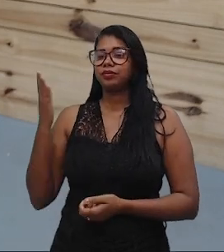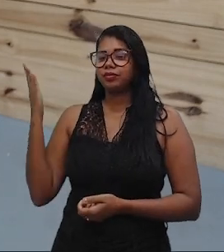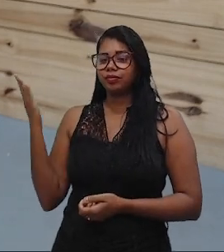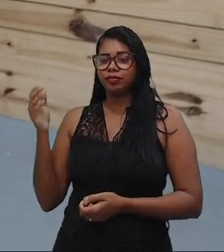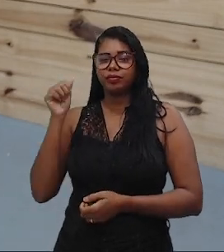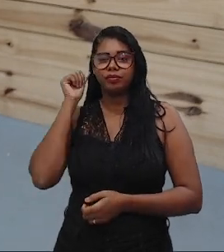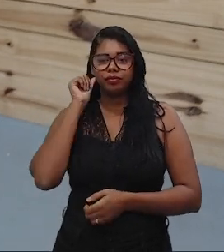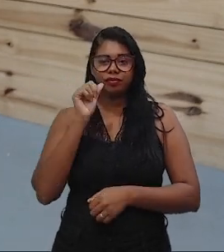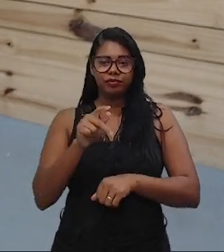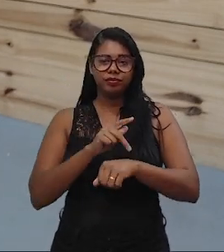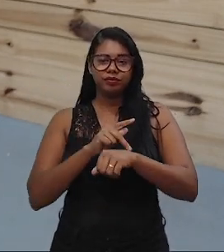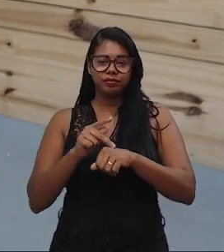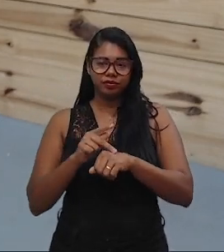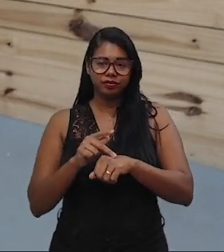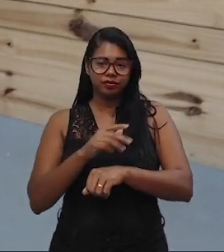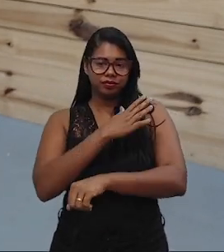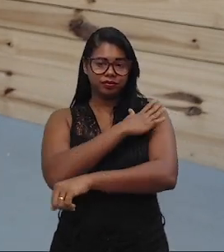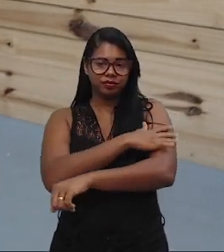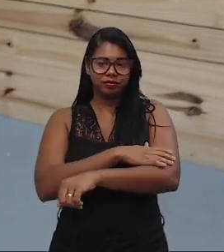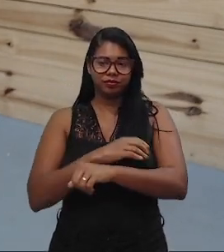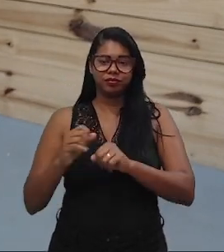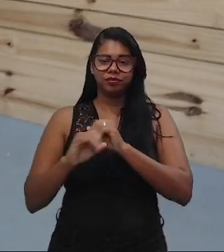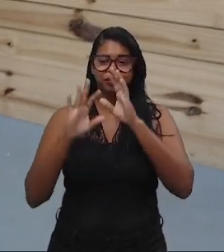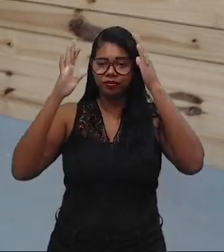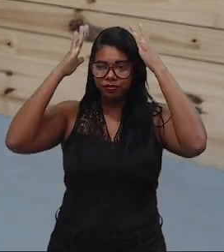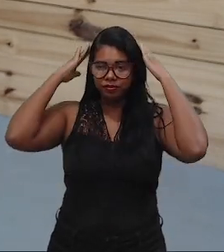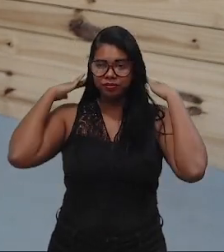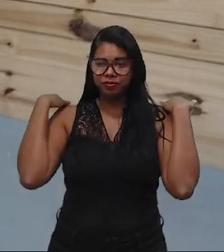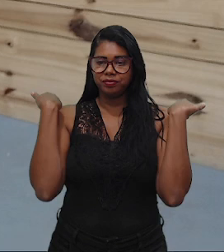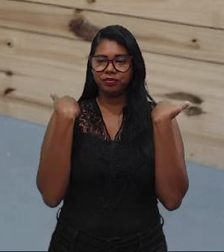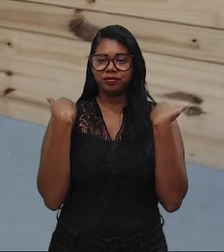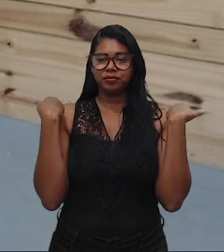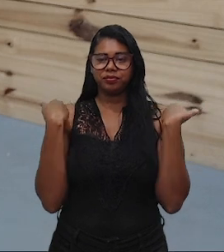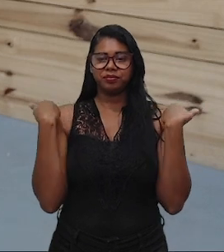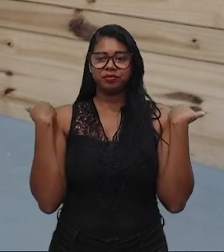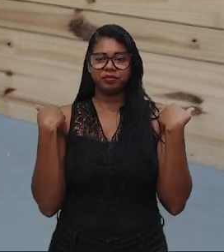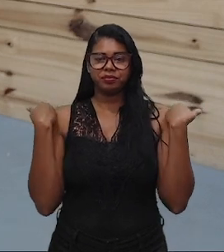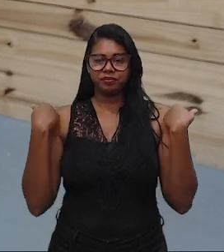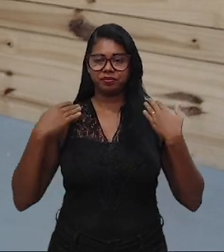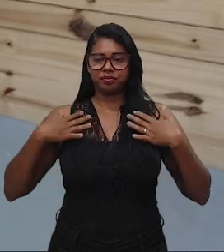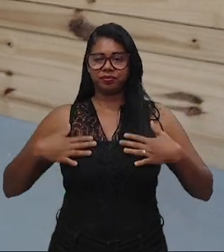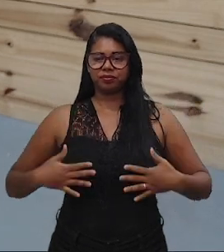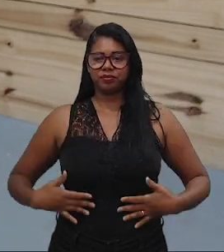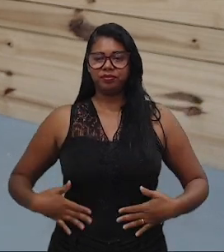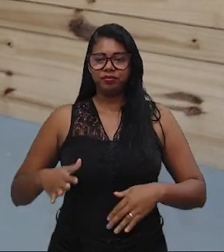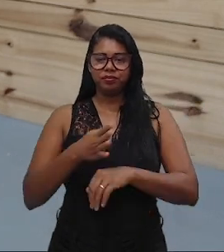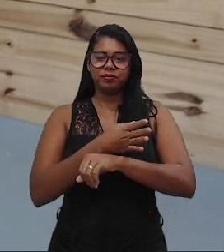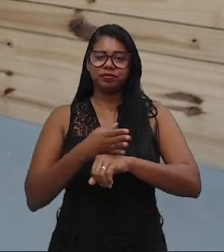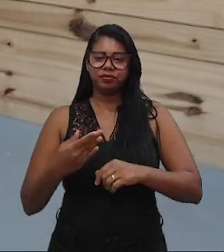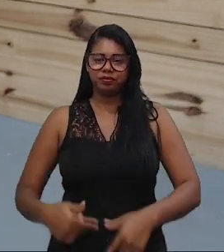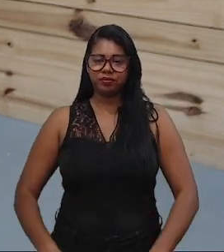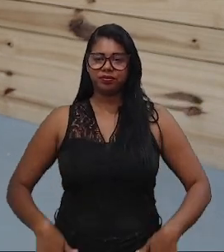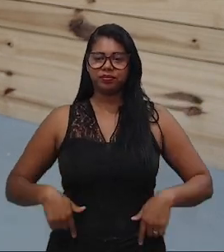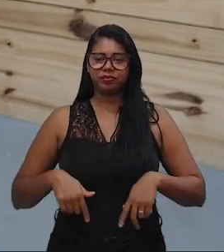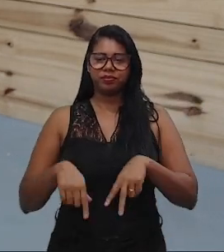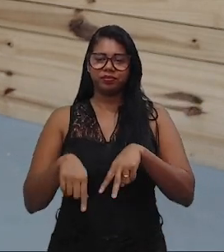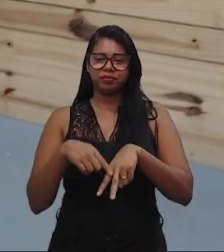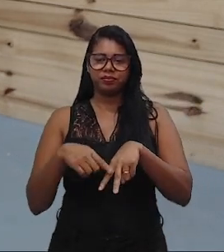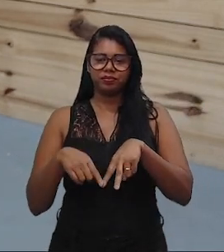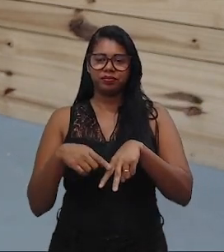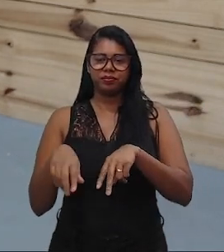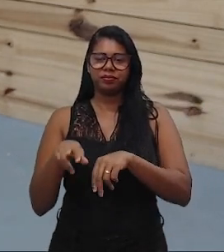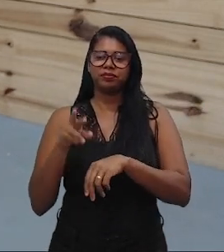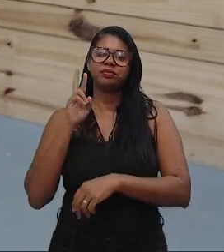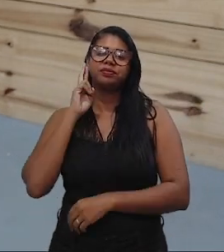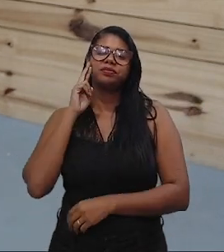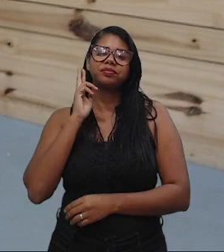de pele clara, eu tenho cabelos acima dos ombros, eu estou com uma camisa branca e uma calça rosa. As